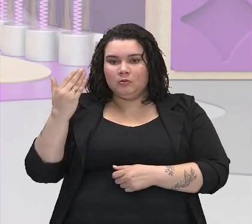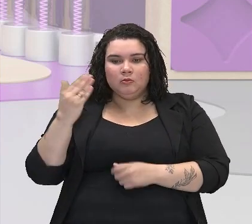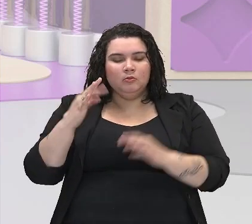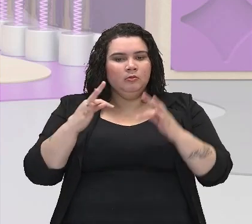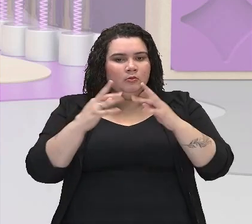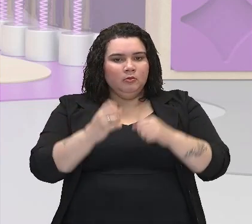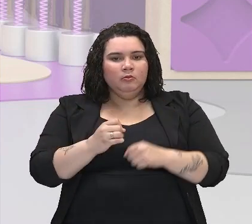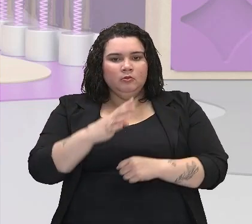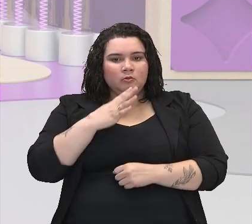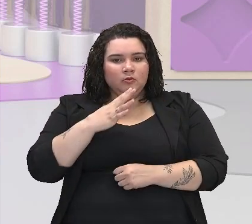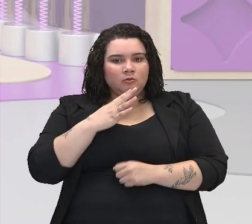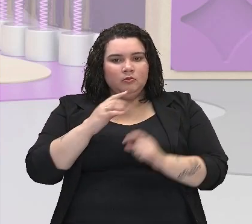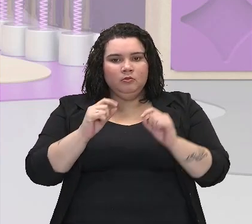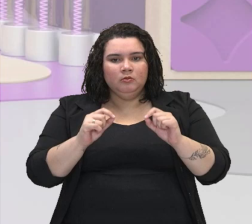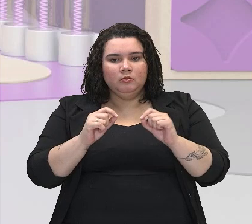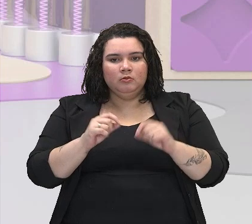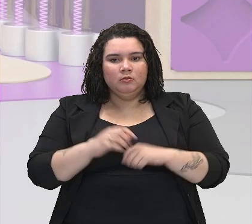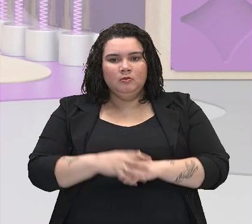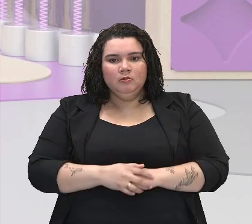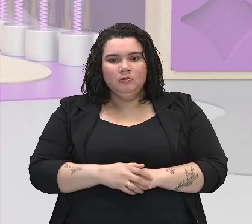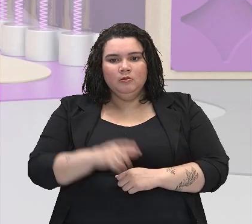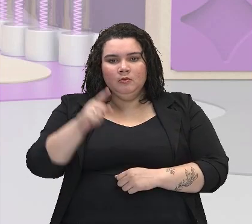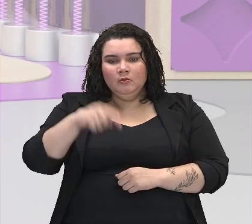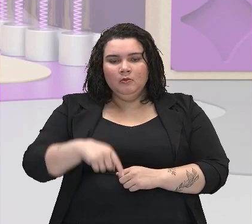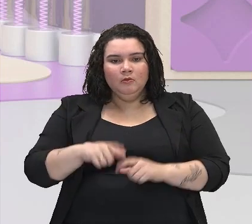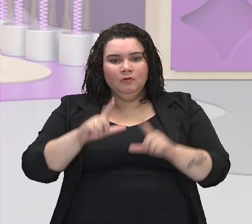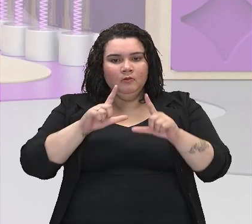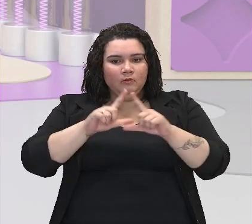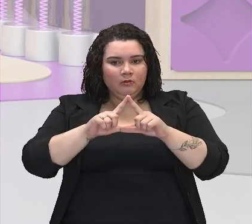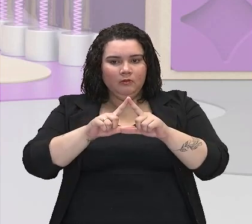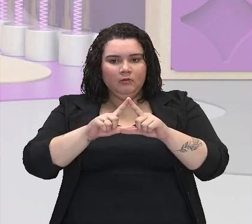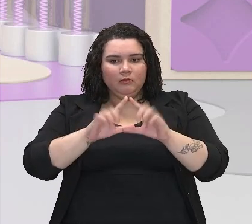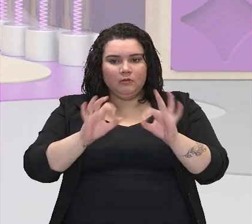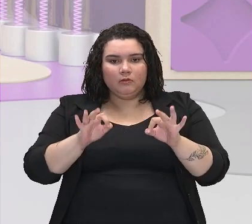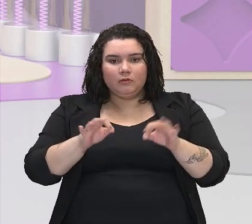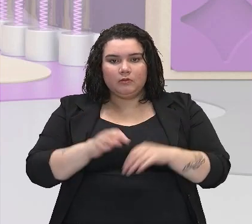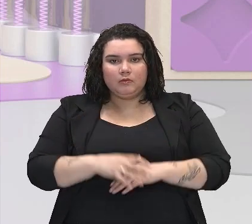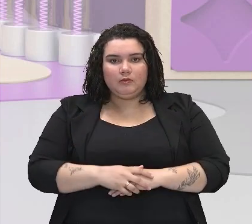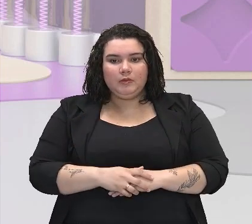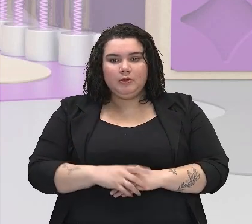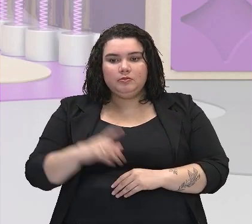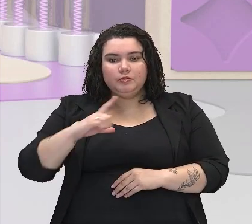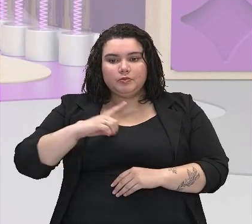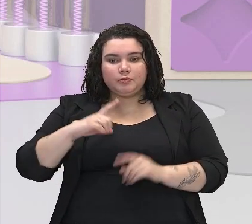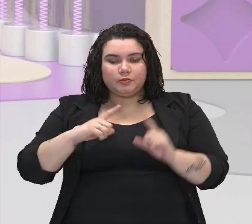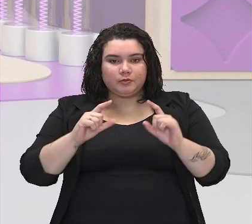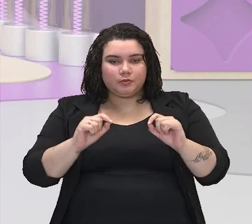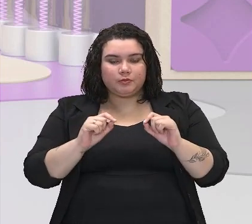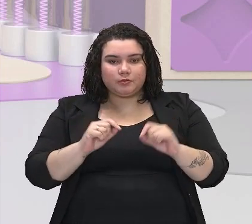conhecida, né? Que é o triângulo. Então nós temos aqui, ó.